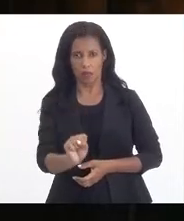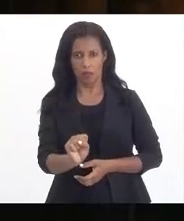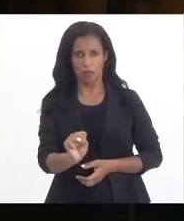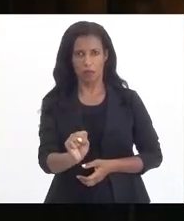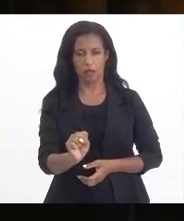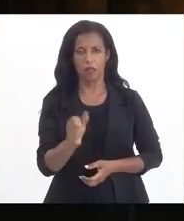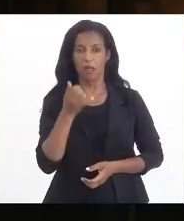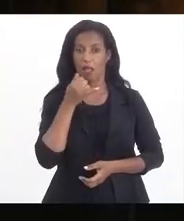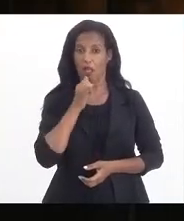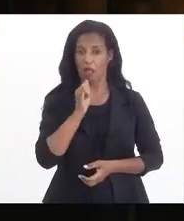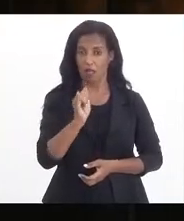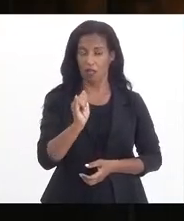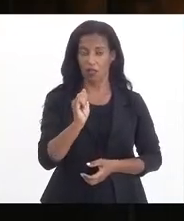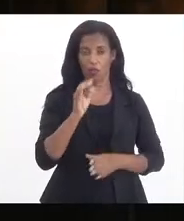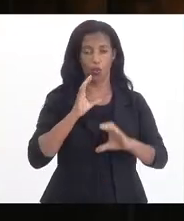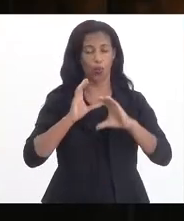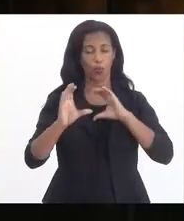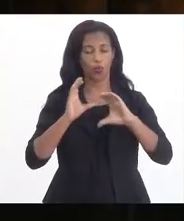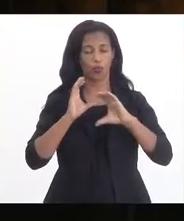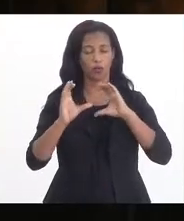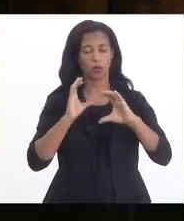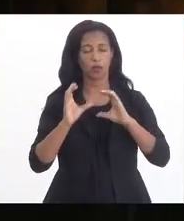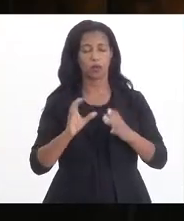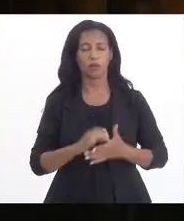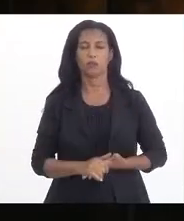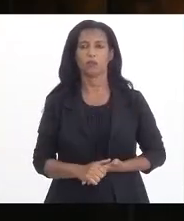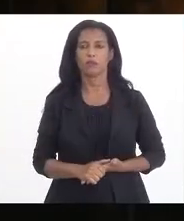em energia e telecomunicações